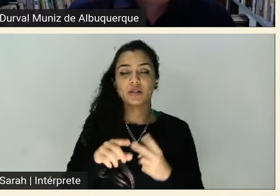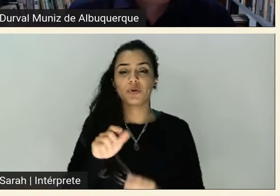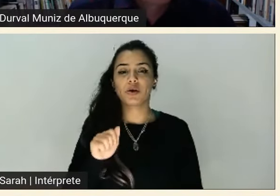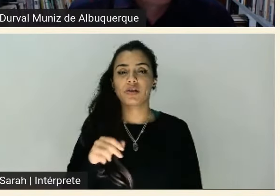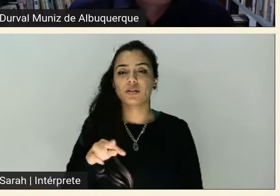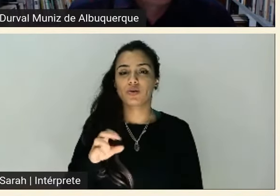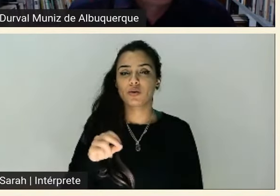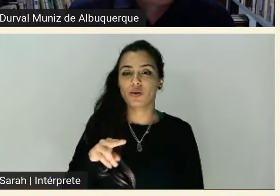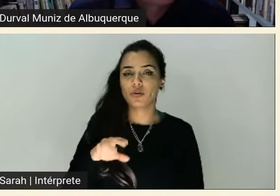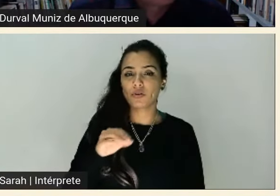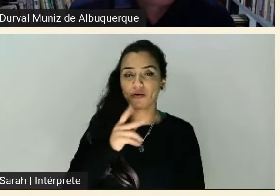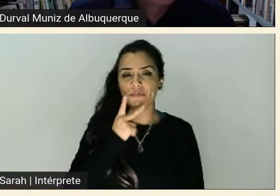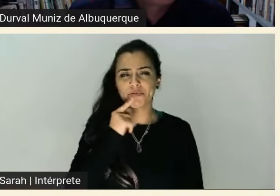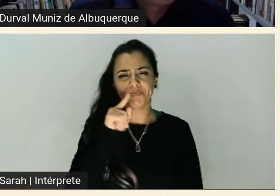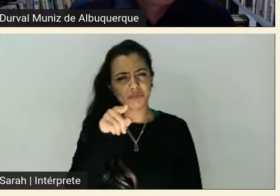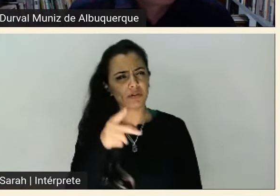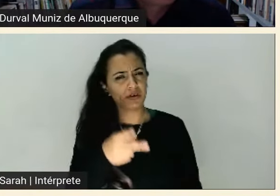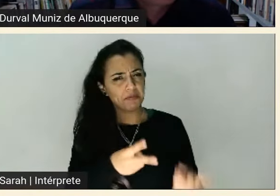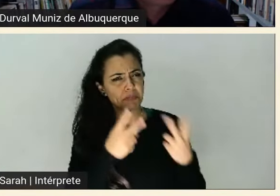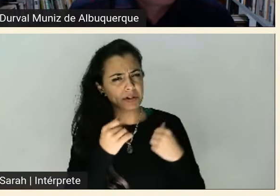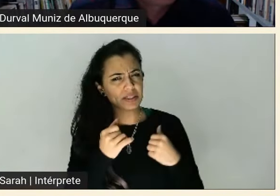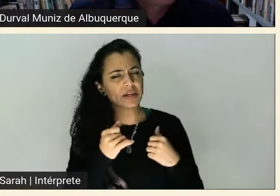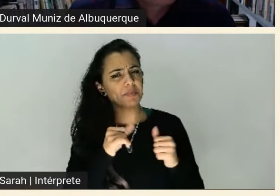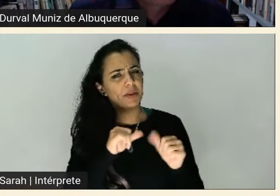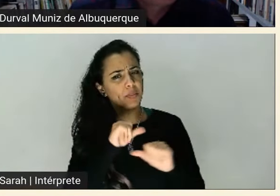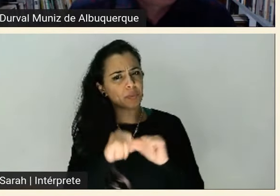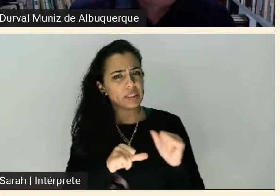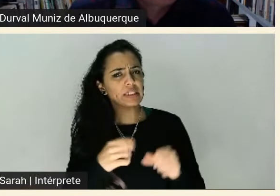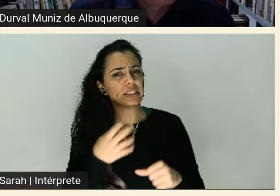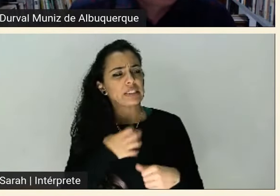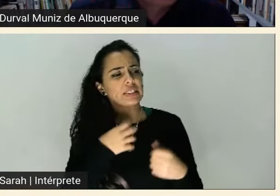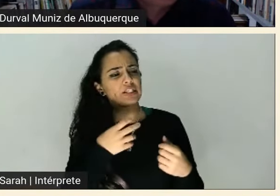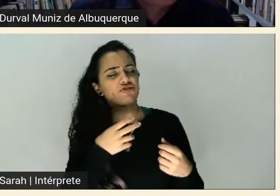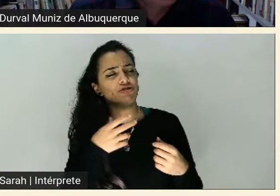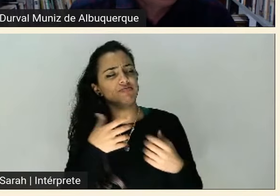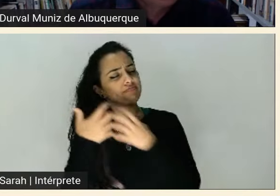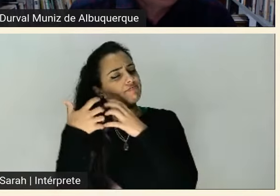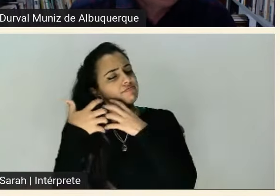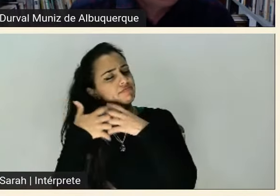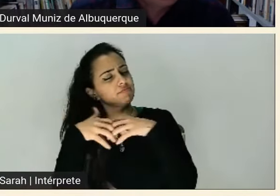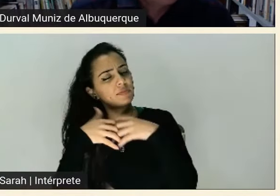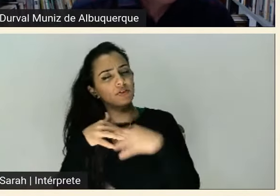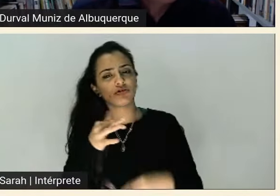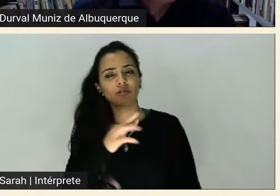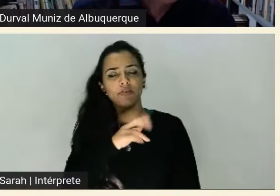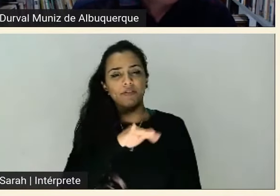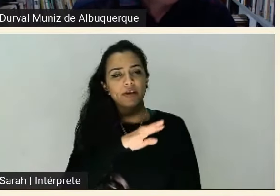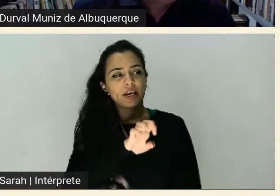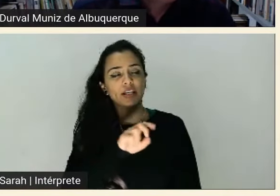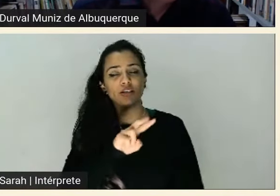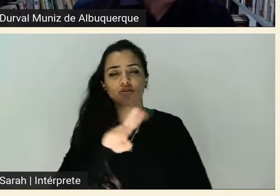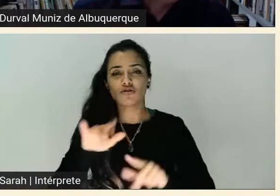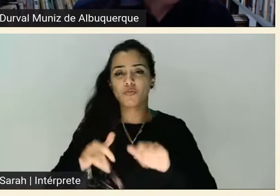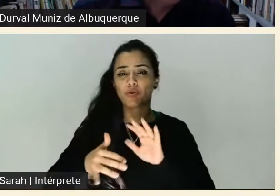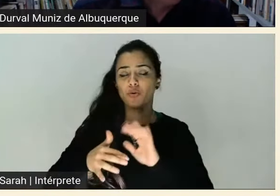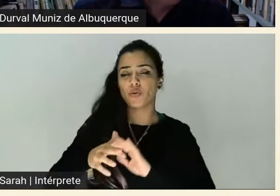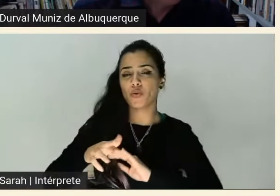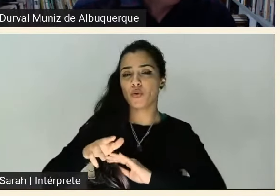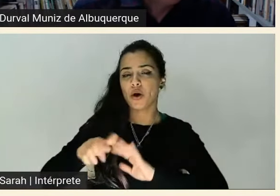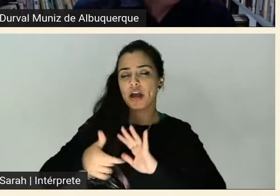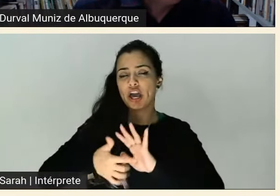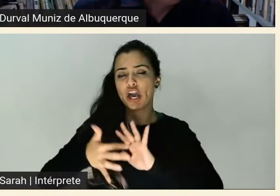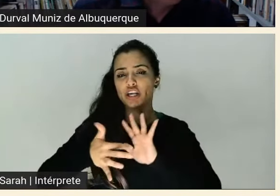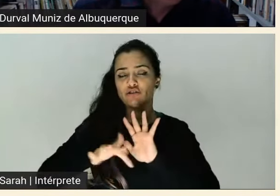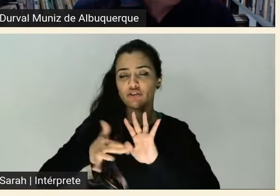senhor nota alterações na interpretação de Freire sobre o regionalismo de 22 a 50? Ao que me parece, o tom